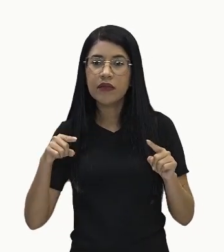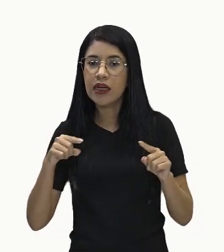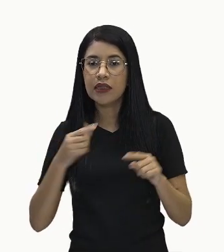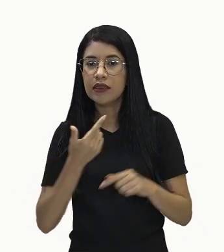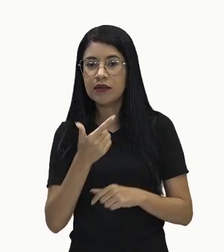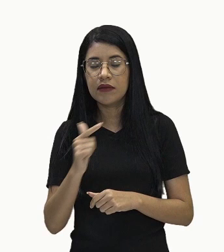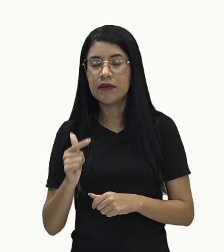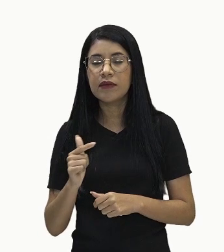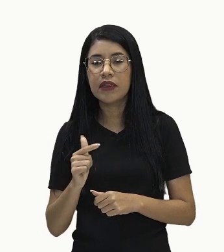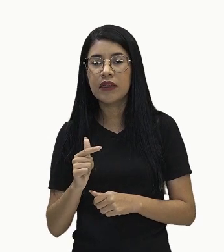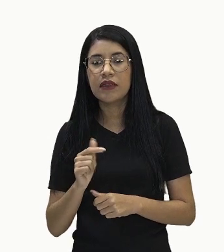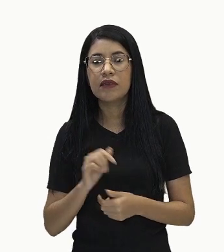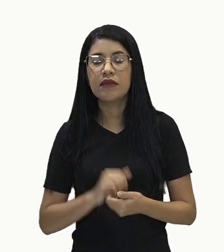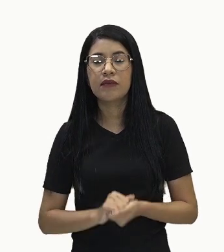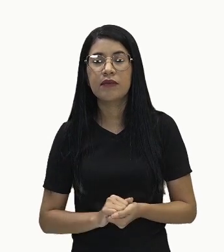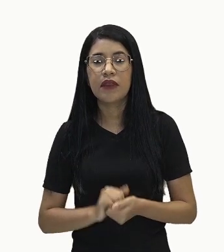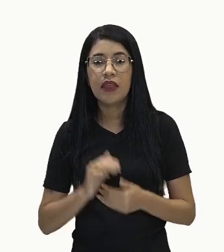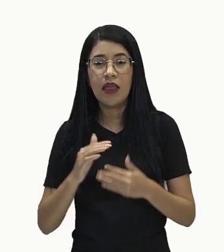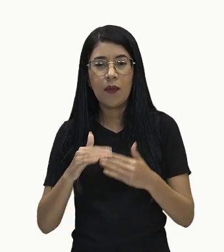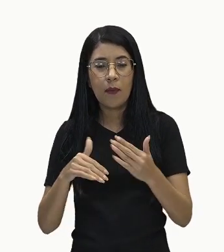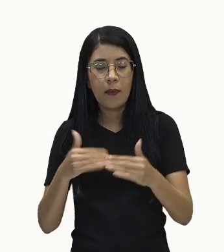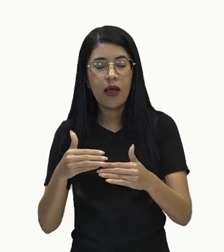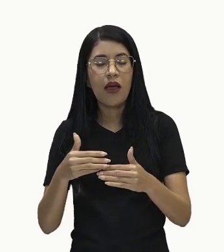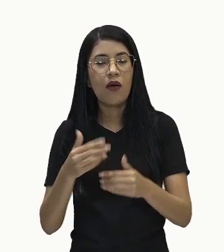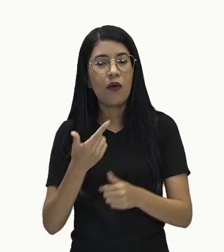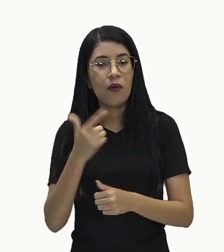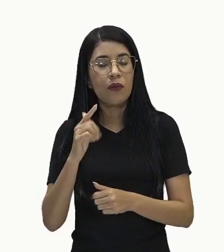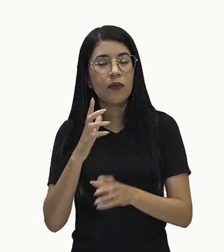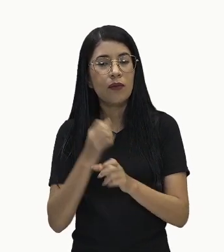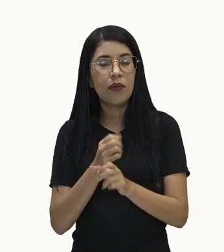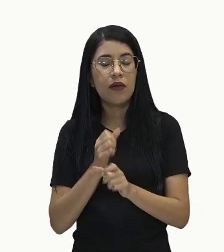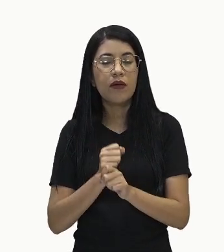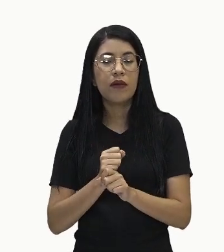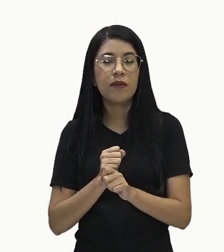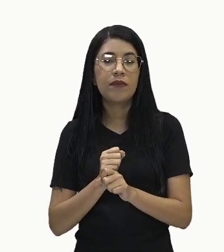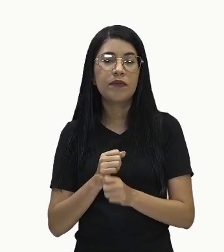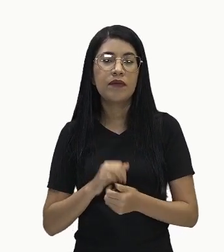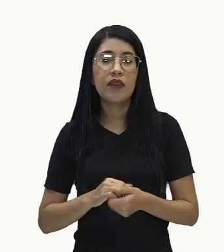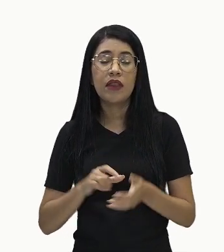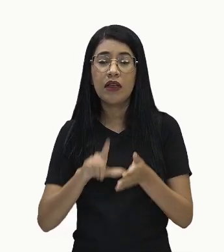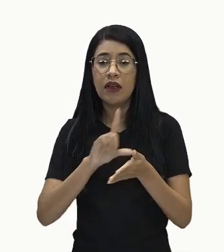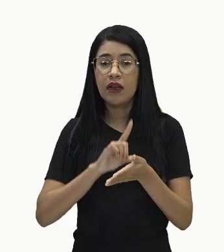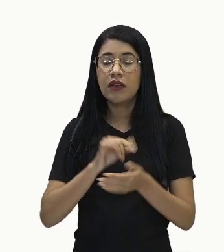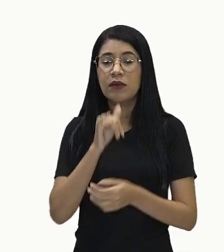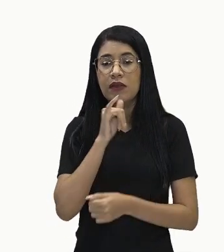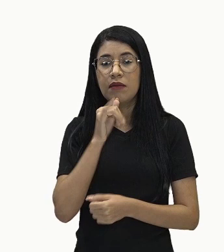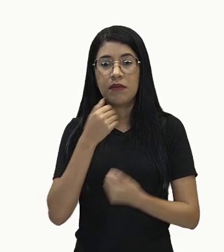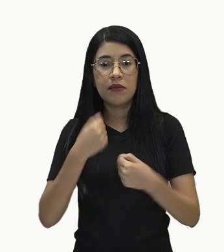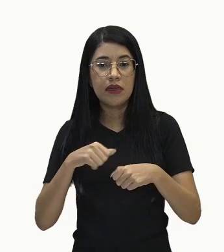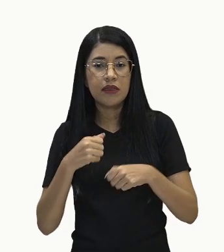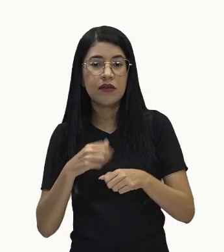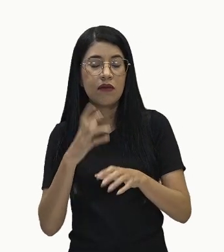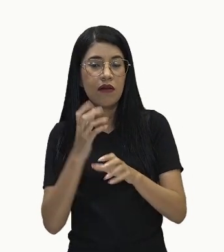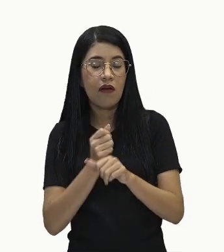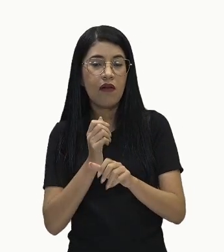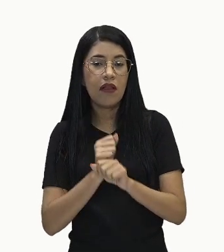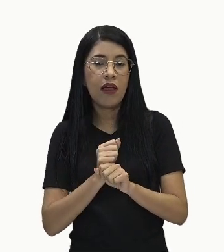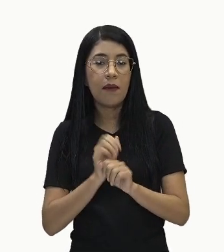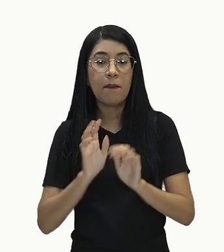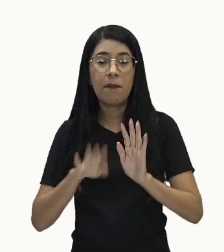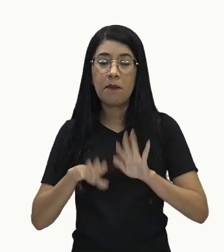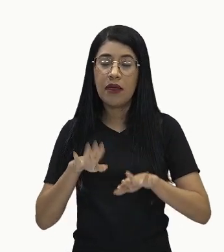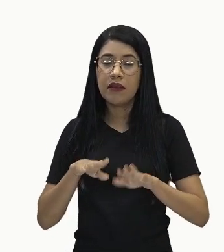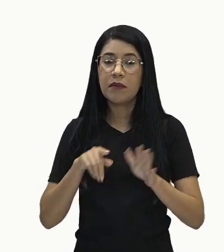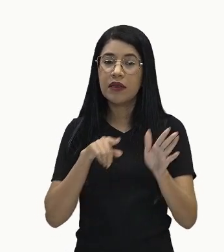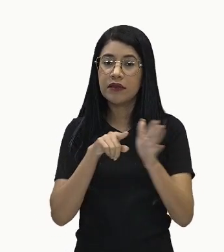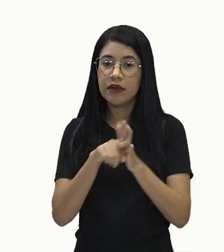ele não pede aqui para você calcular a variância, né? Seria mais uma etapa do processo do cálculo.